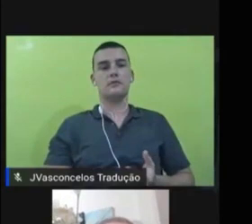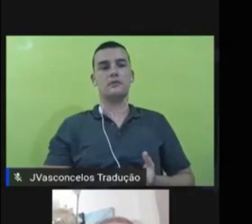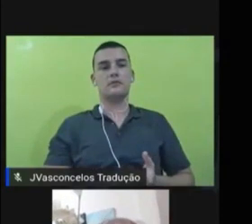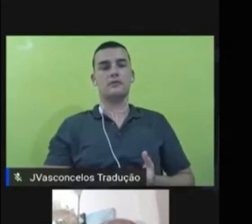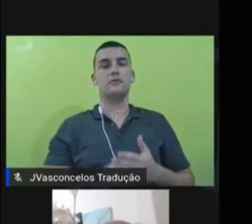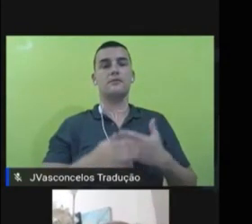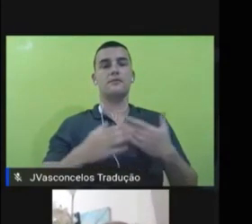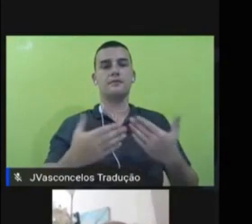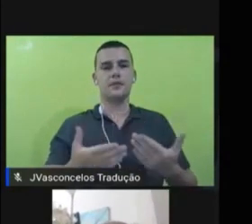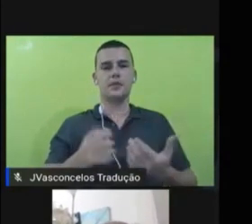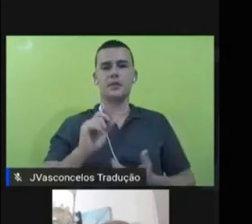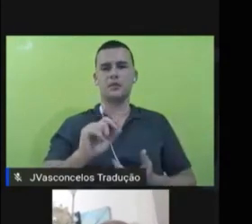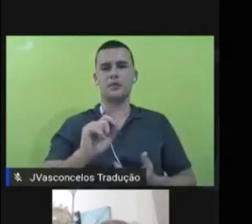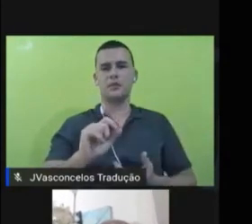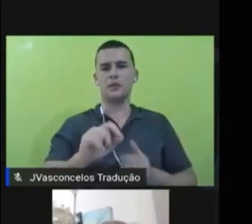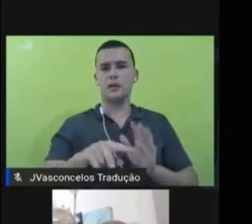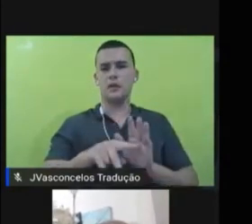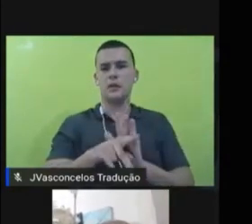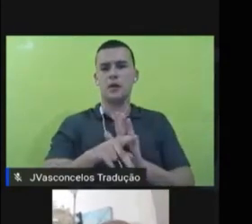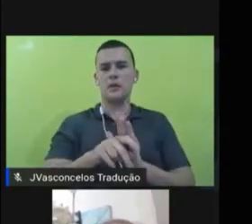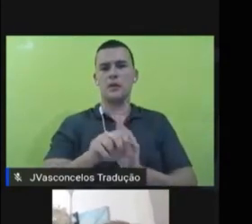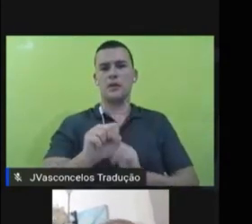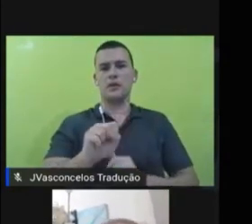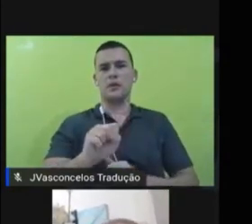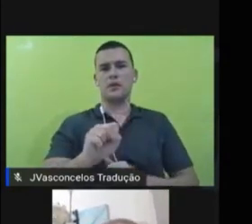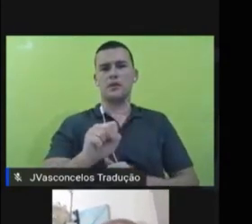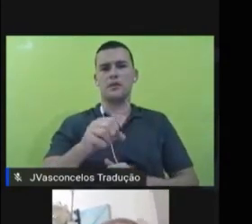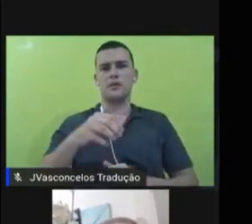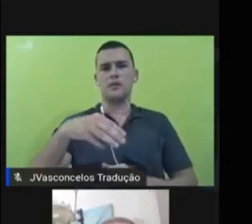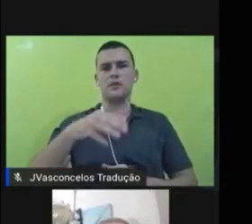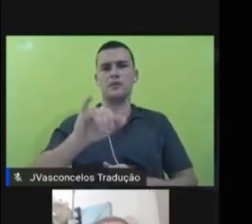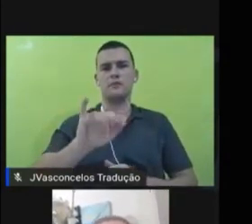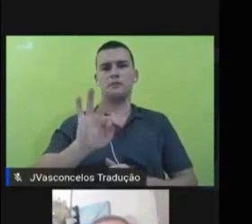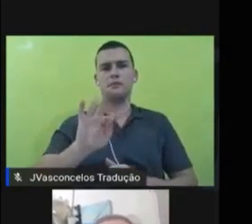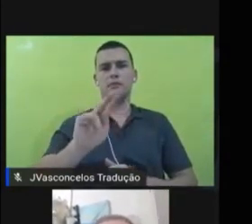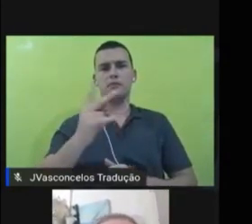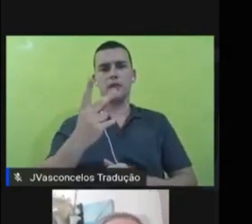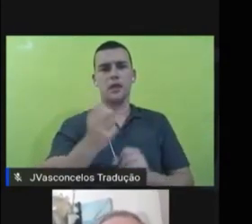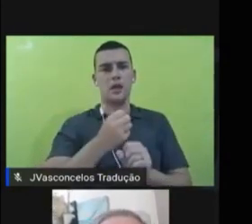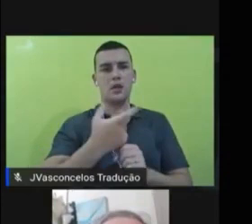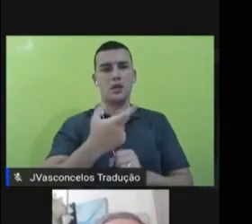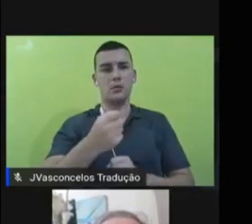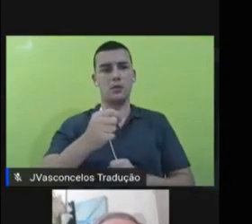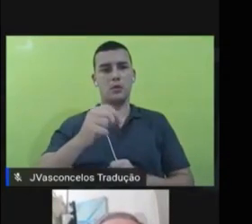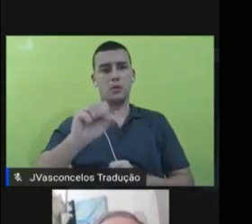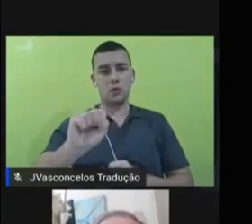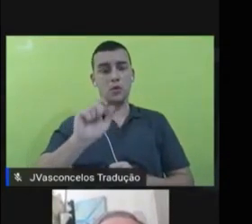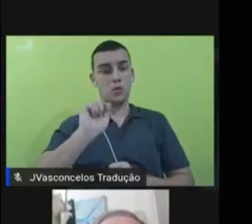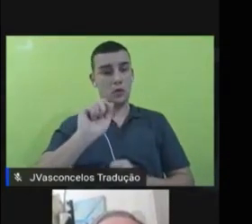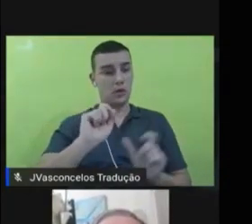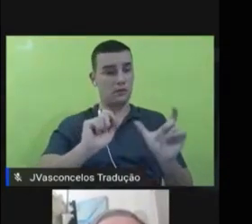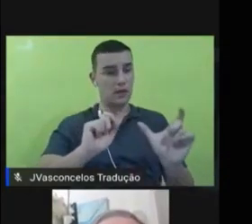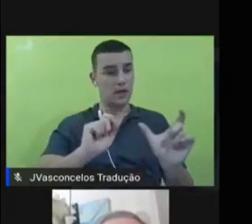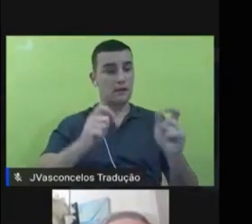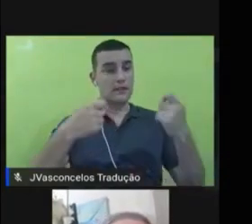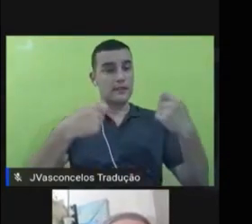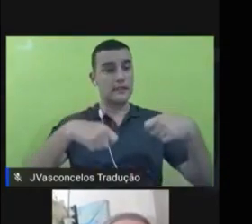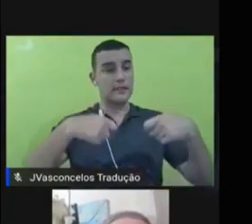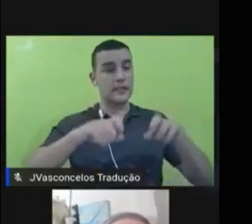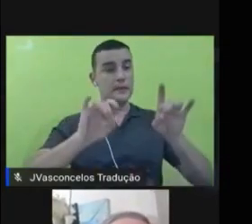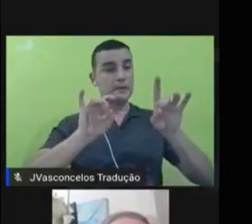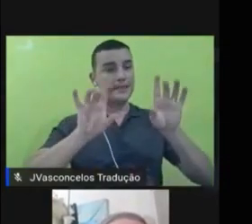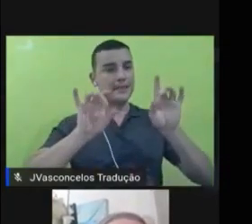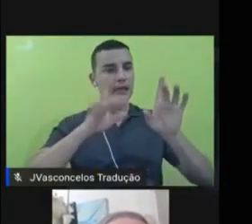Segundo Smith, ele define com um termo necessidades especiais de saúde, que eu gosto muito de